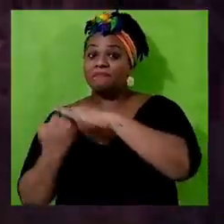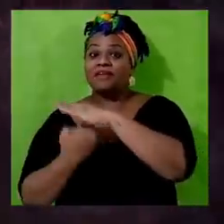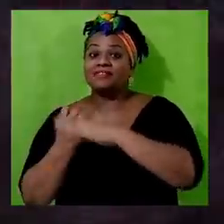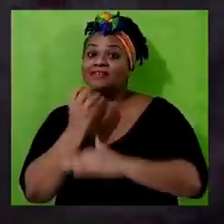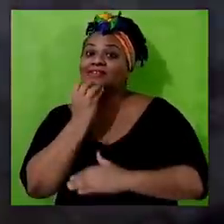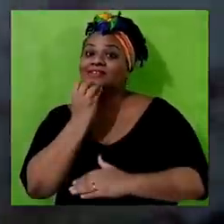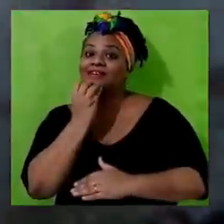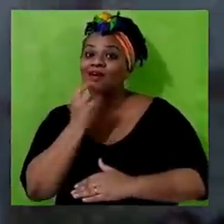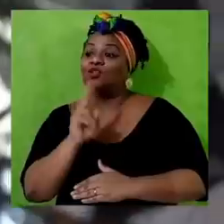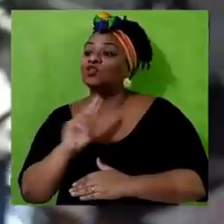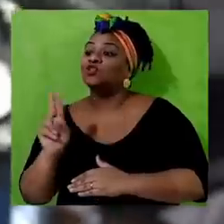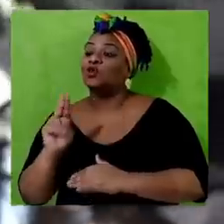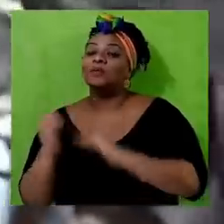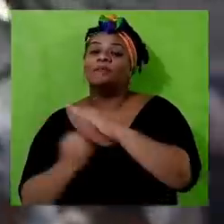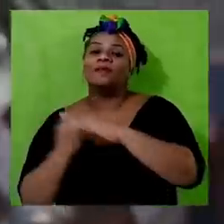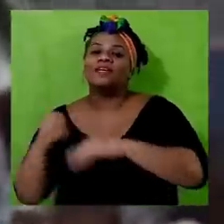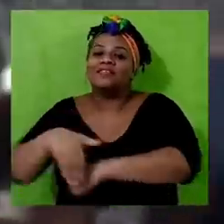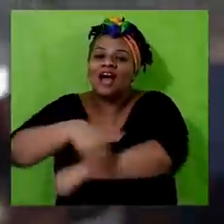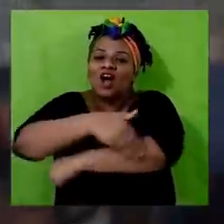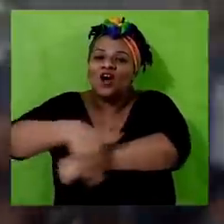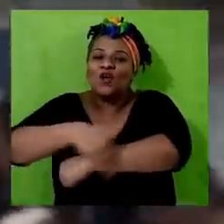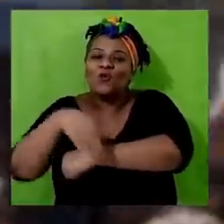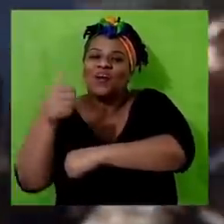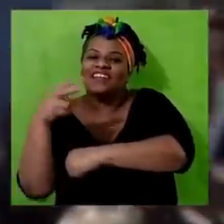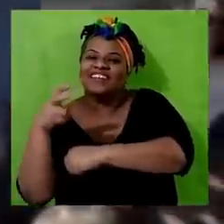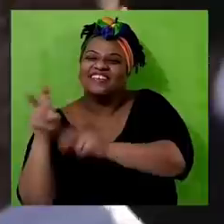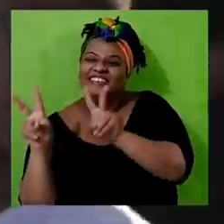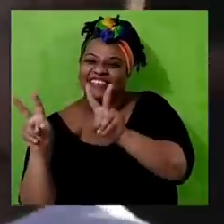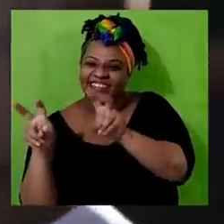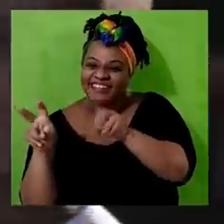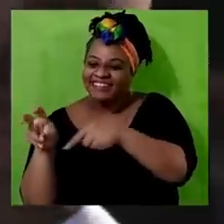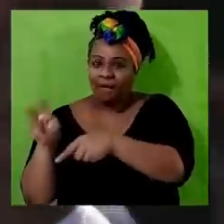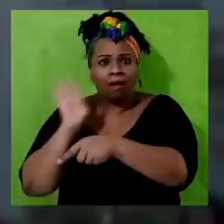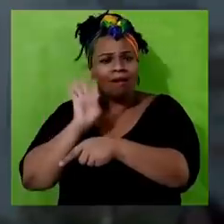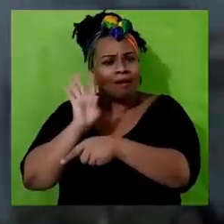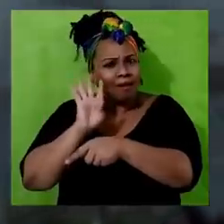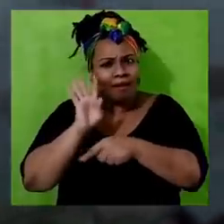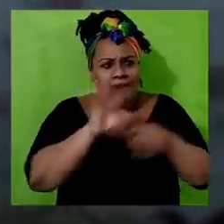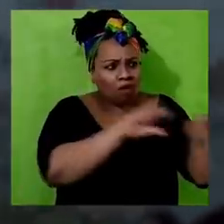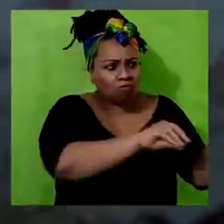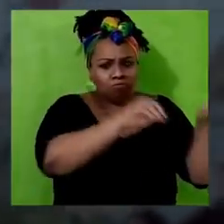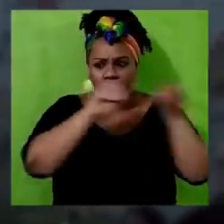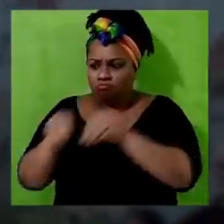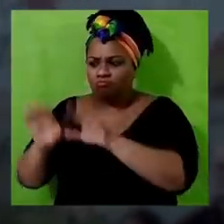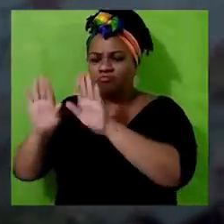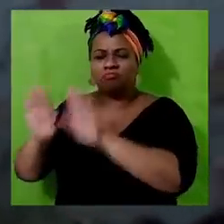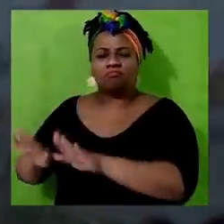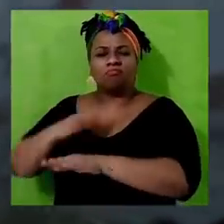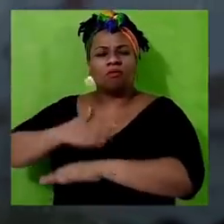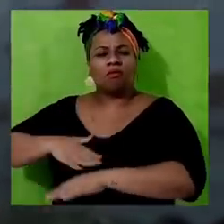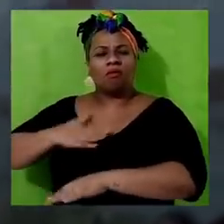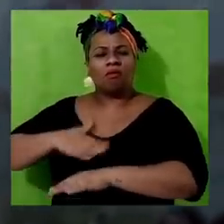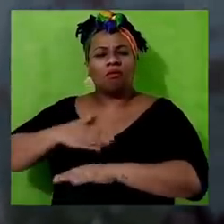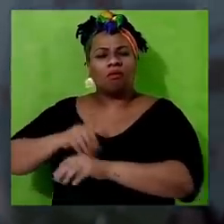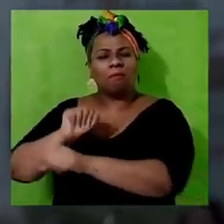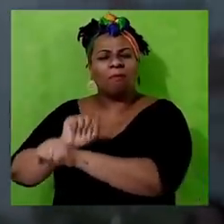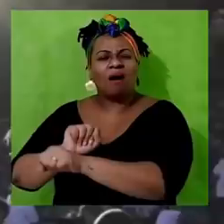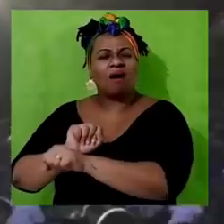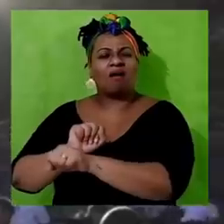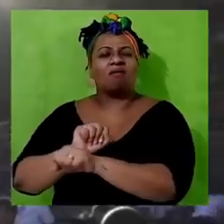Janeiro. Na época chamava-se Rua 15. Aí foi legal, uma transição boa, ficamos sem tocar